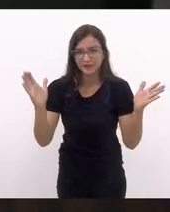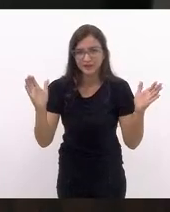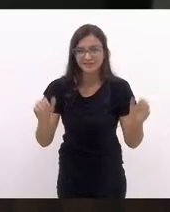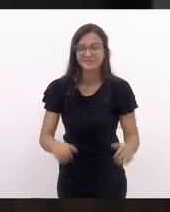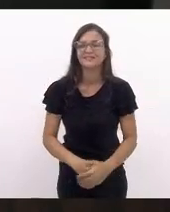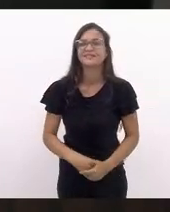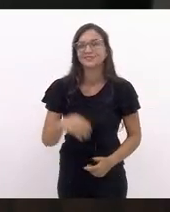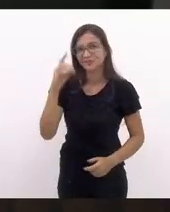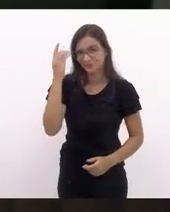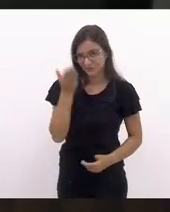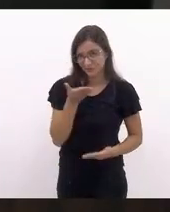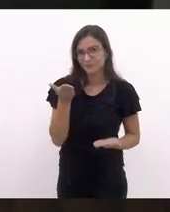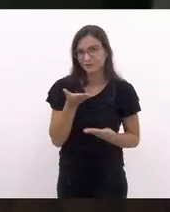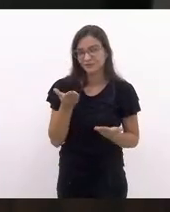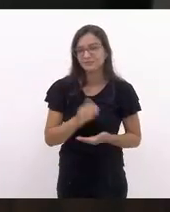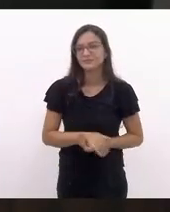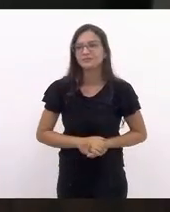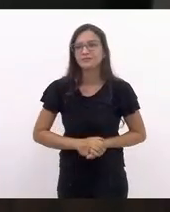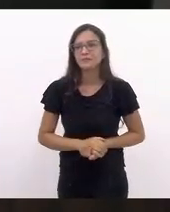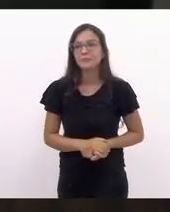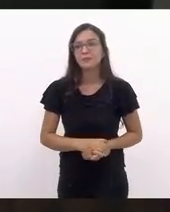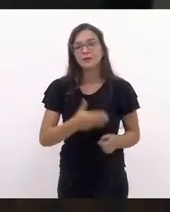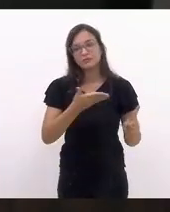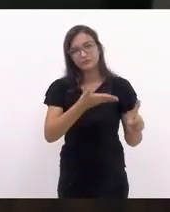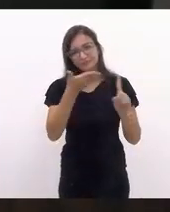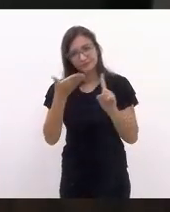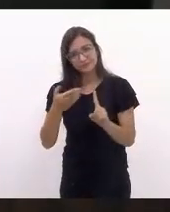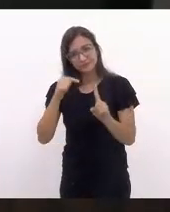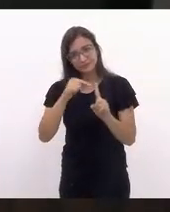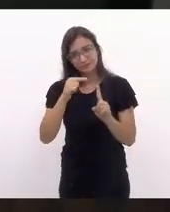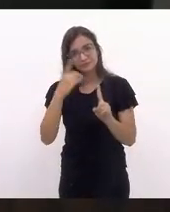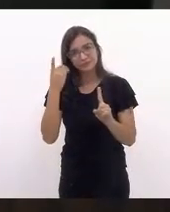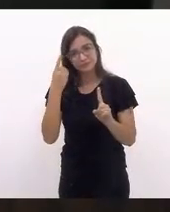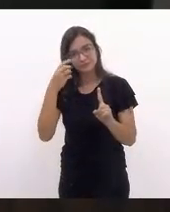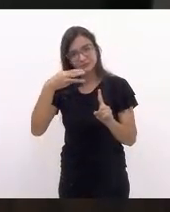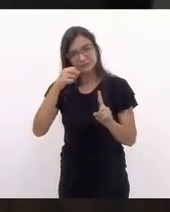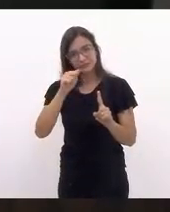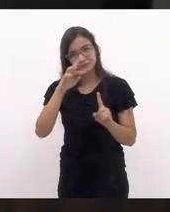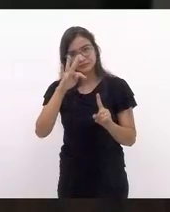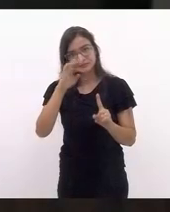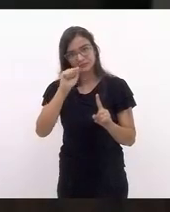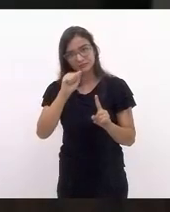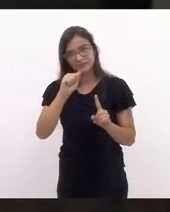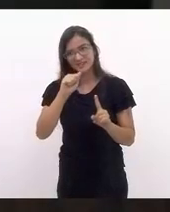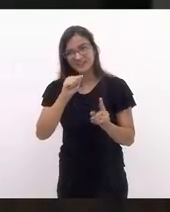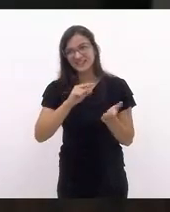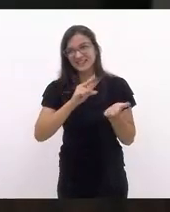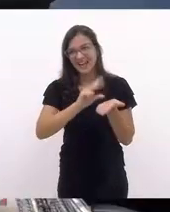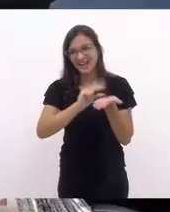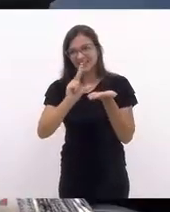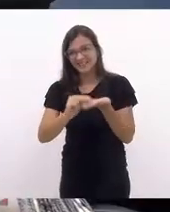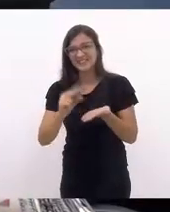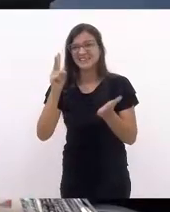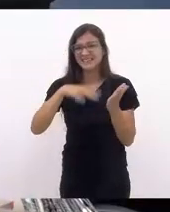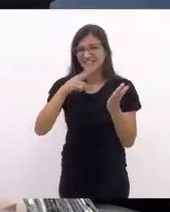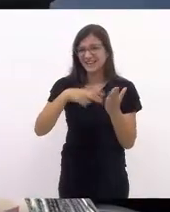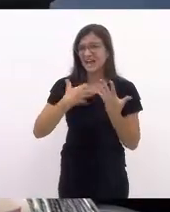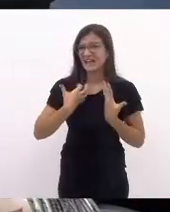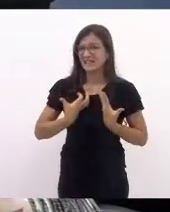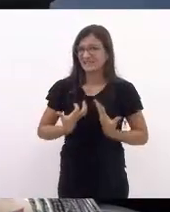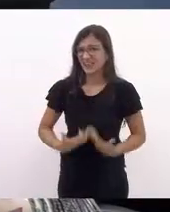e a presença convida a deputada Martha Rocha fazer a leitura da ata da sessão anterior até cansada né